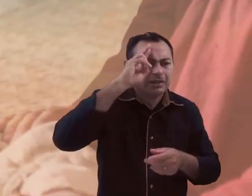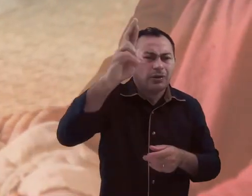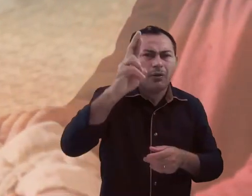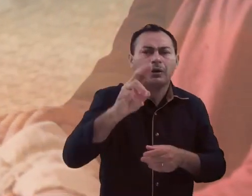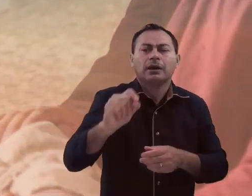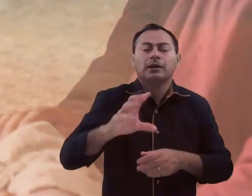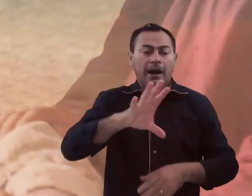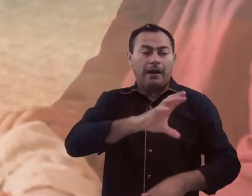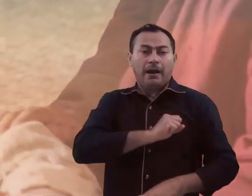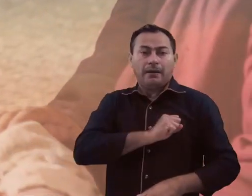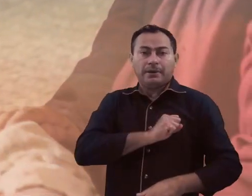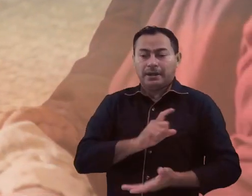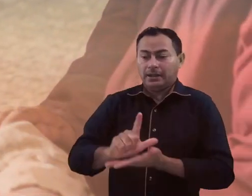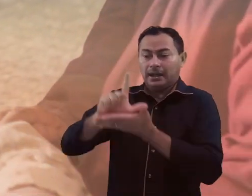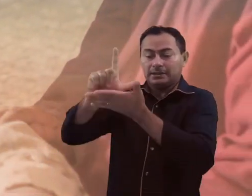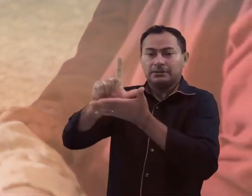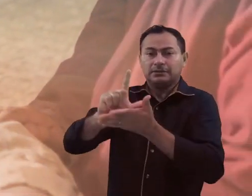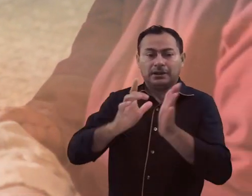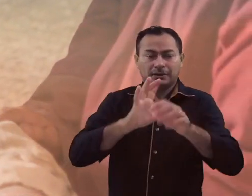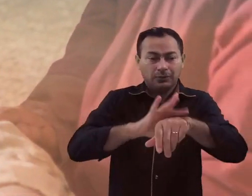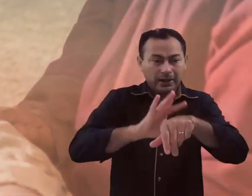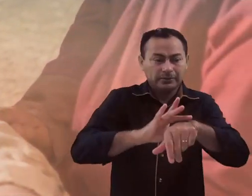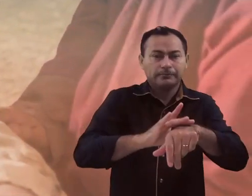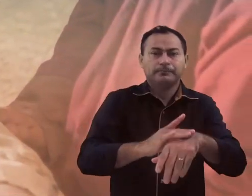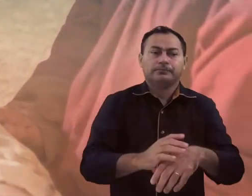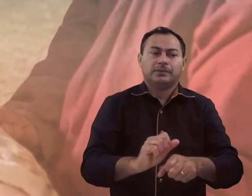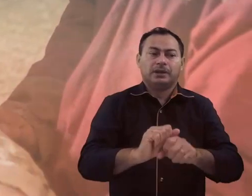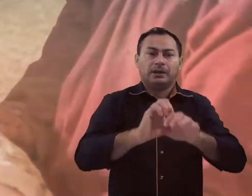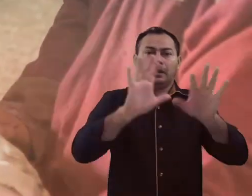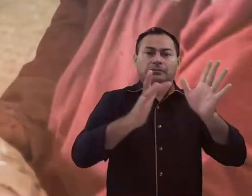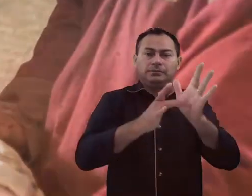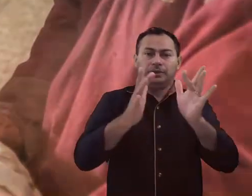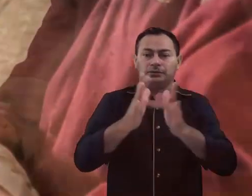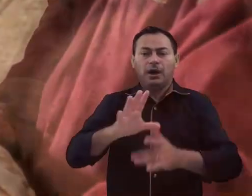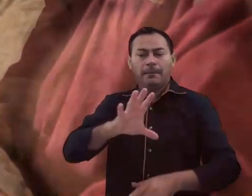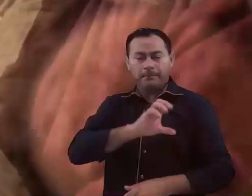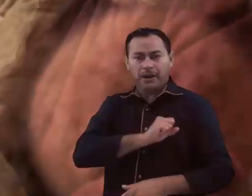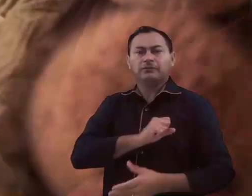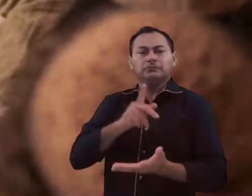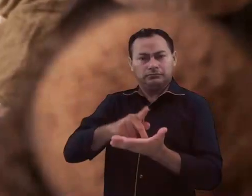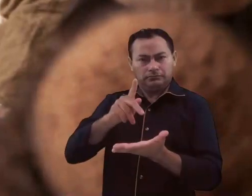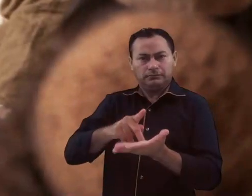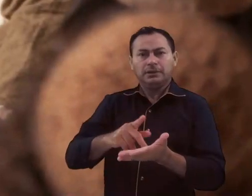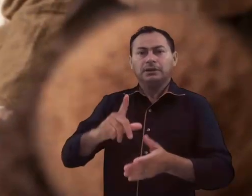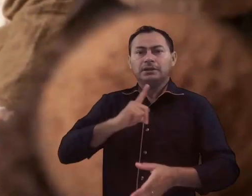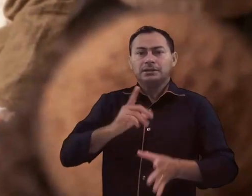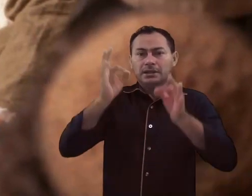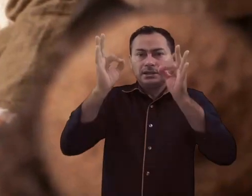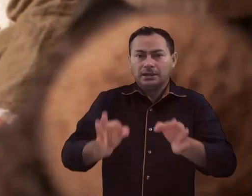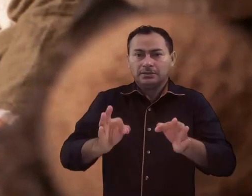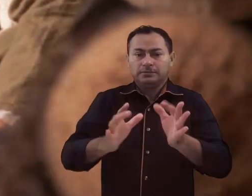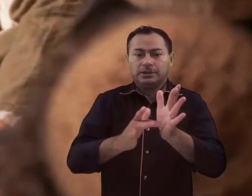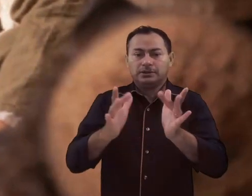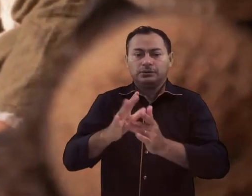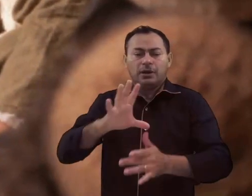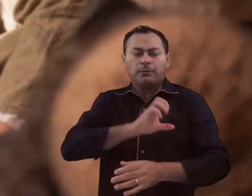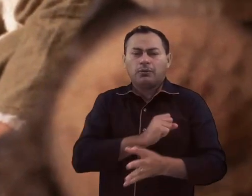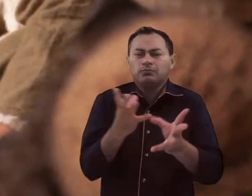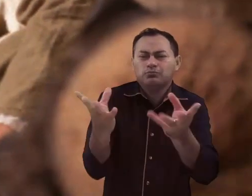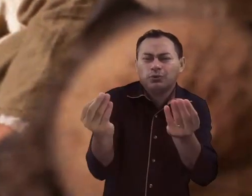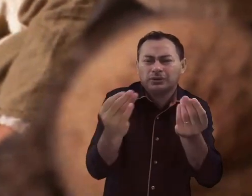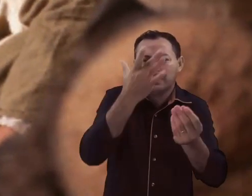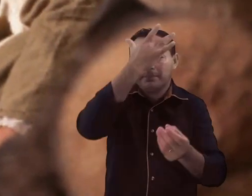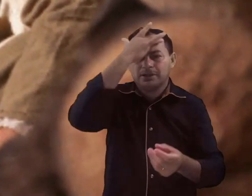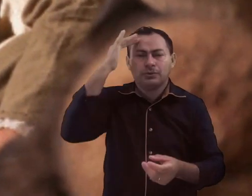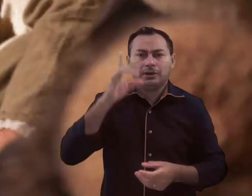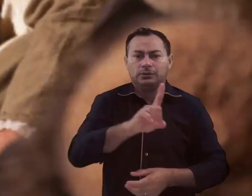Senhor, aquele a quem amas está doente. É evidente que Jesus o amava. Tem certeza que Jesus amou uma